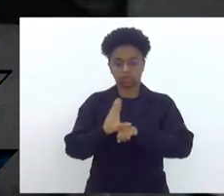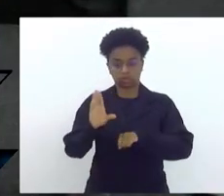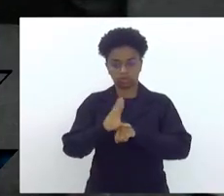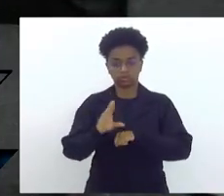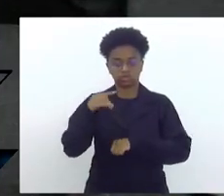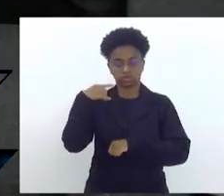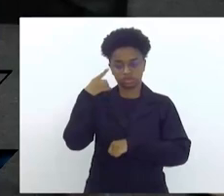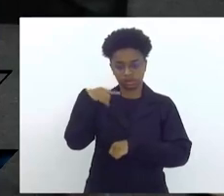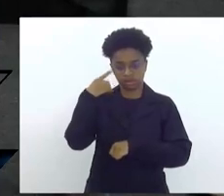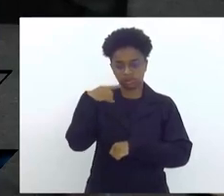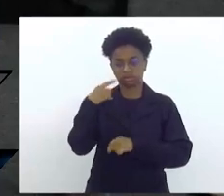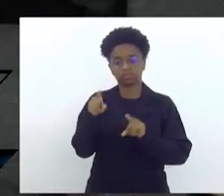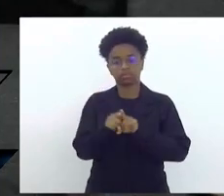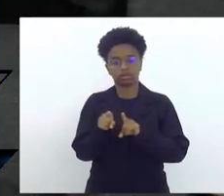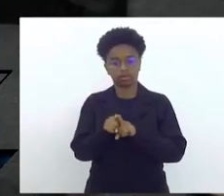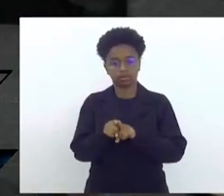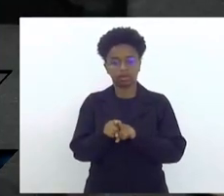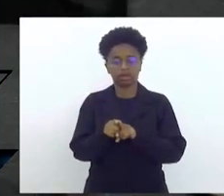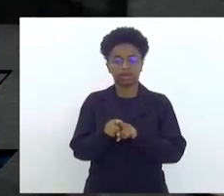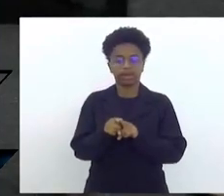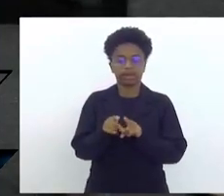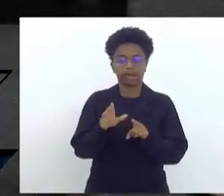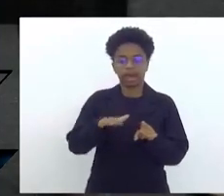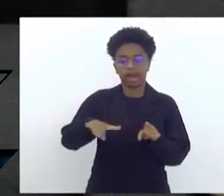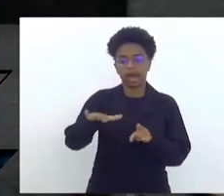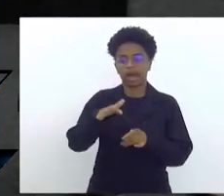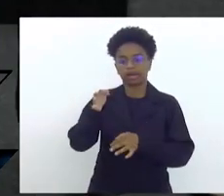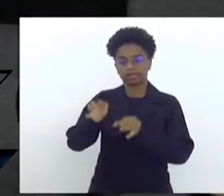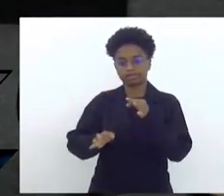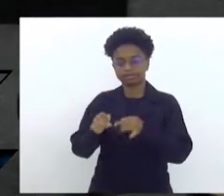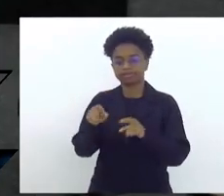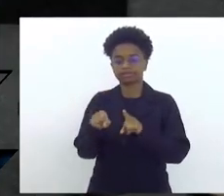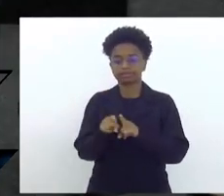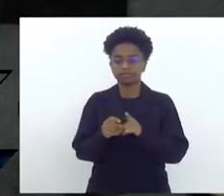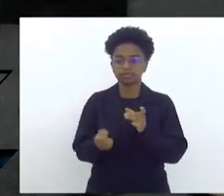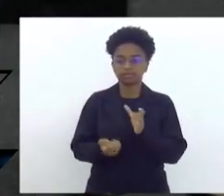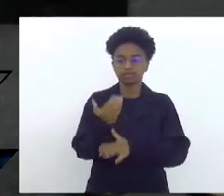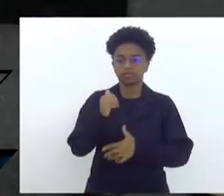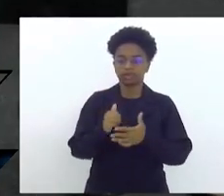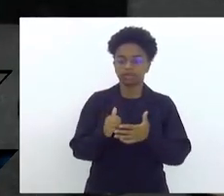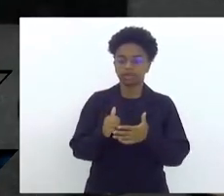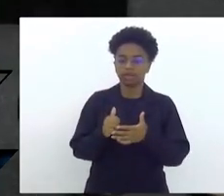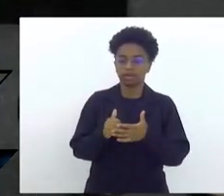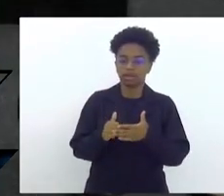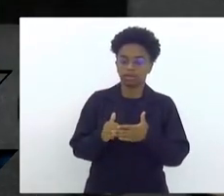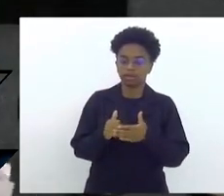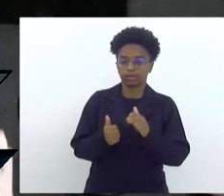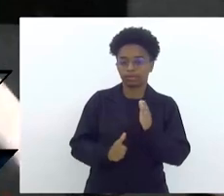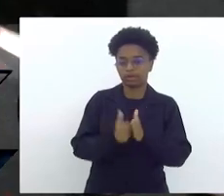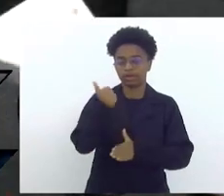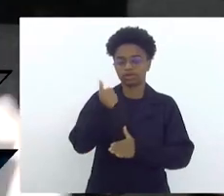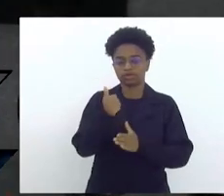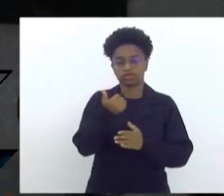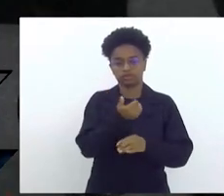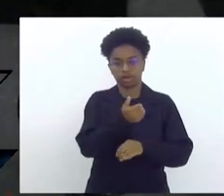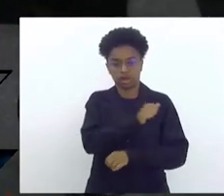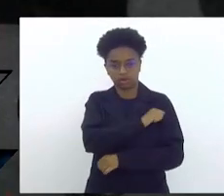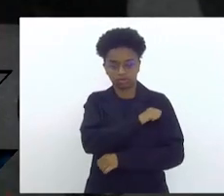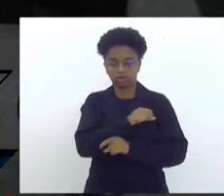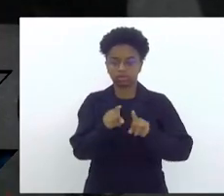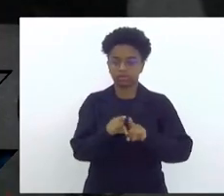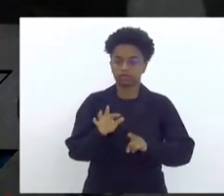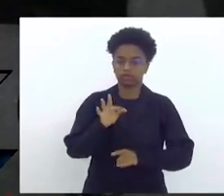é e as carreiras do Judiciário e com isso foram criados os primeiros estudantes e os futuros primeiros